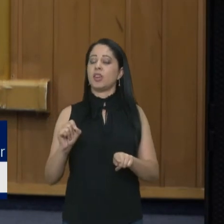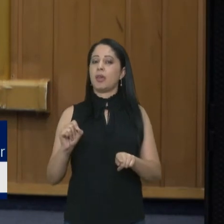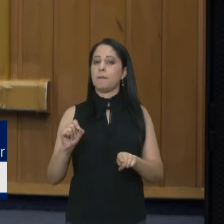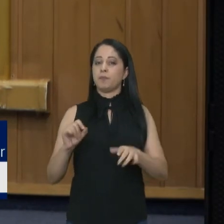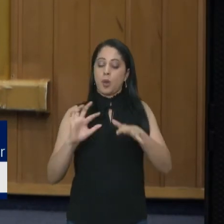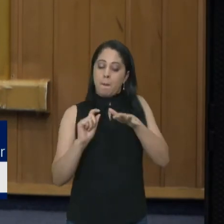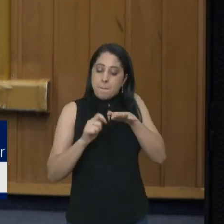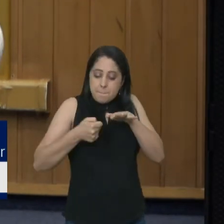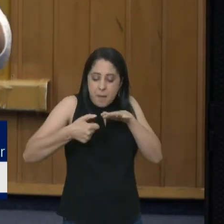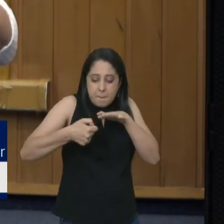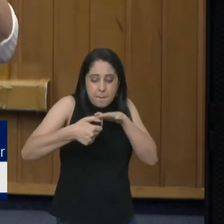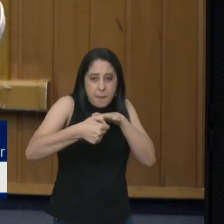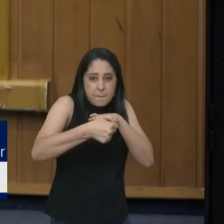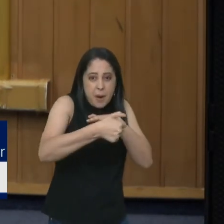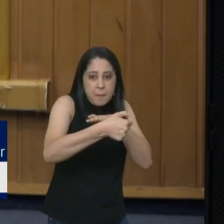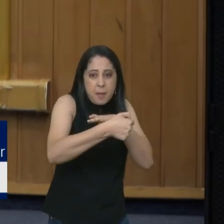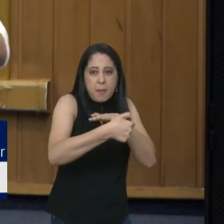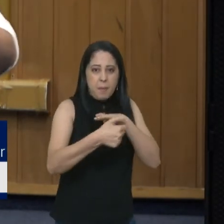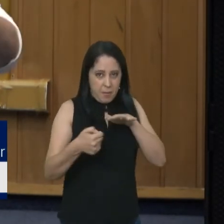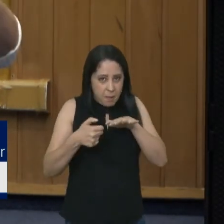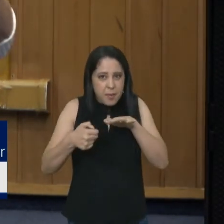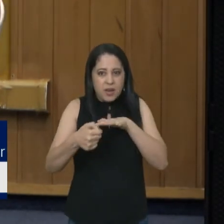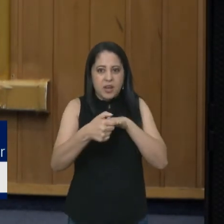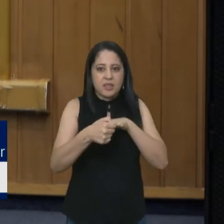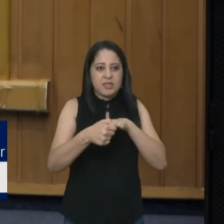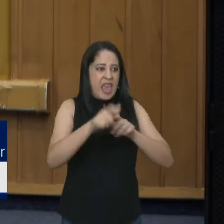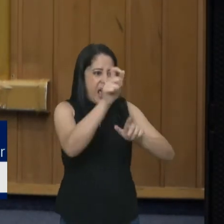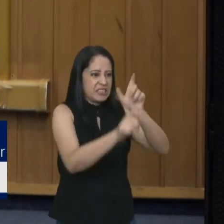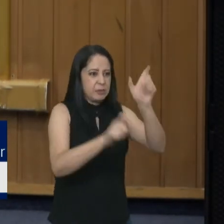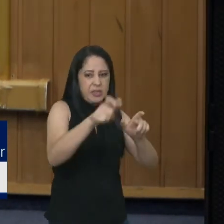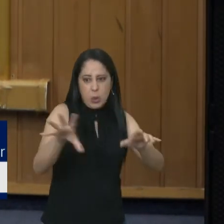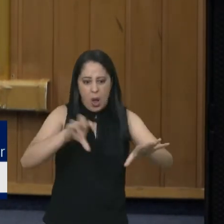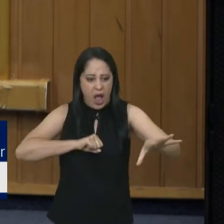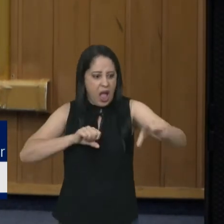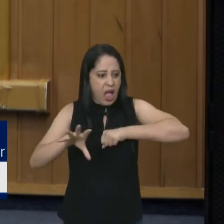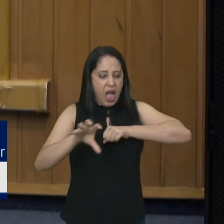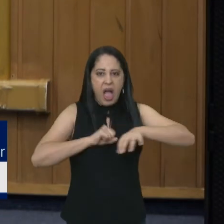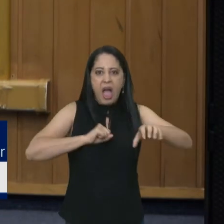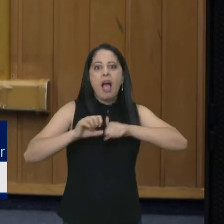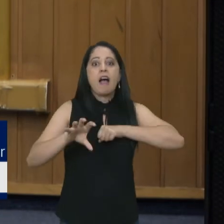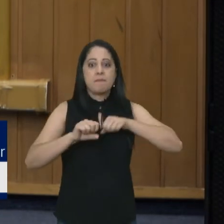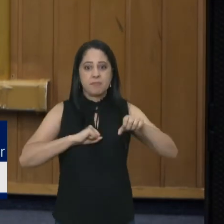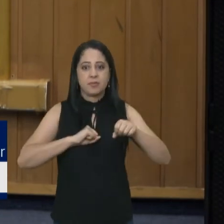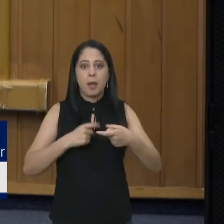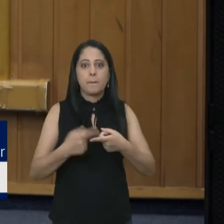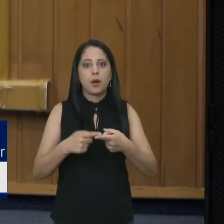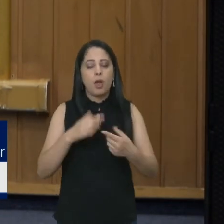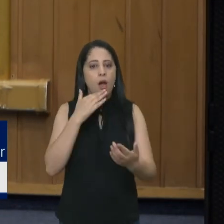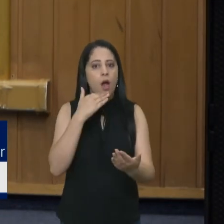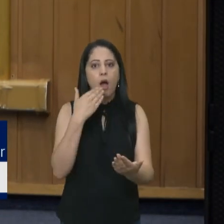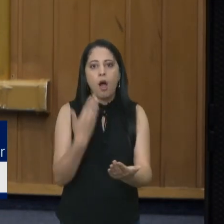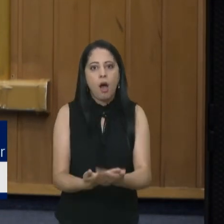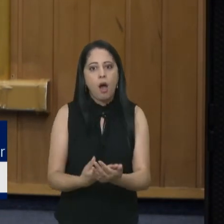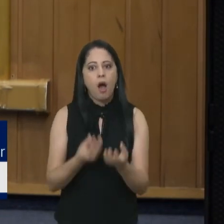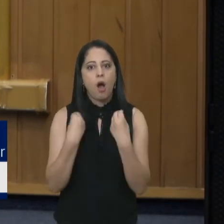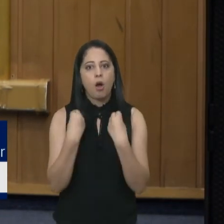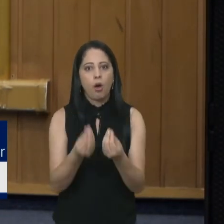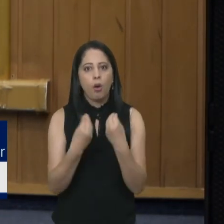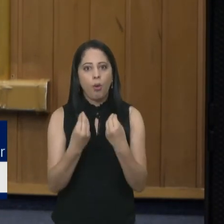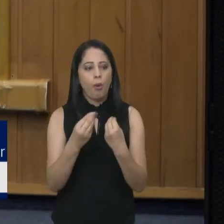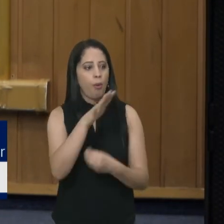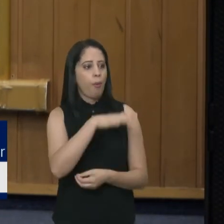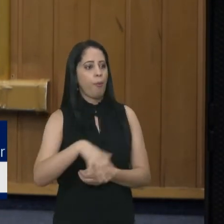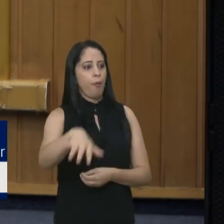e de mentira vai pegando nos bolsonaristas, assim, raiz. Porque é impressionante como eles também estão usando